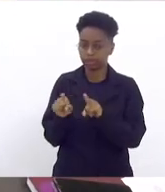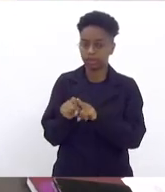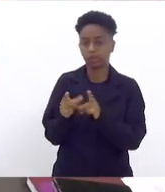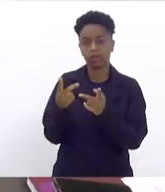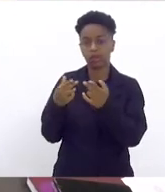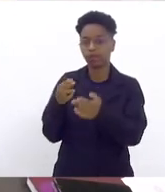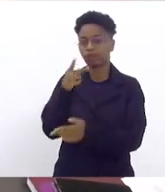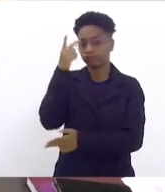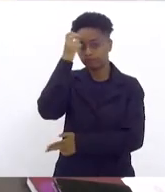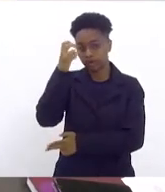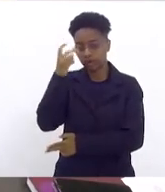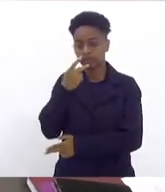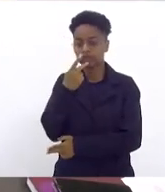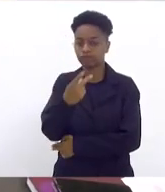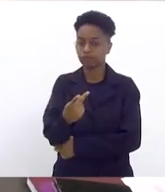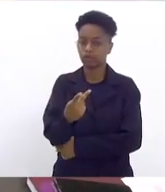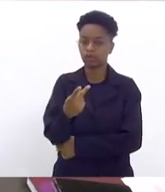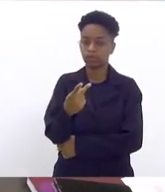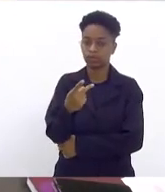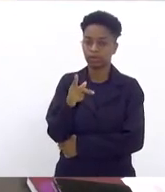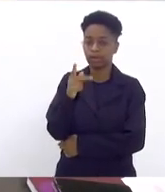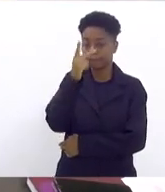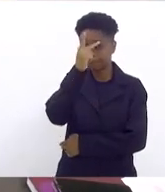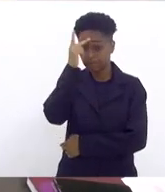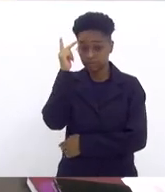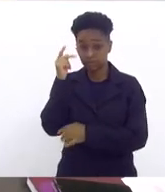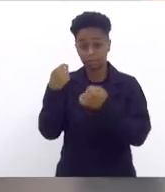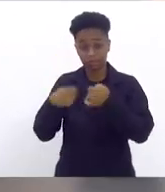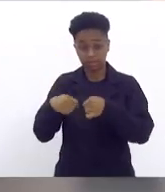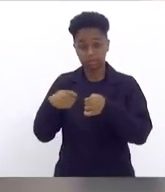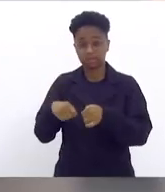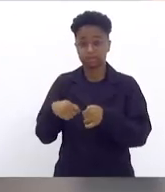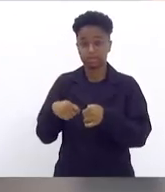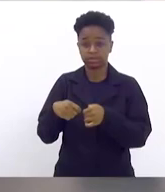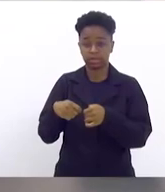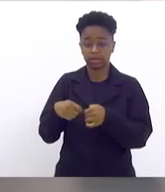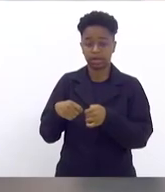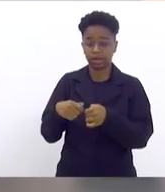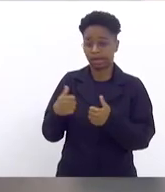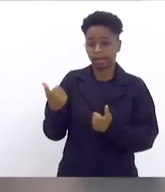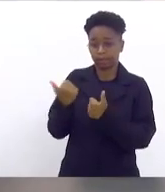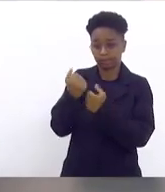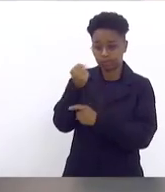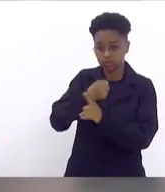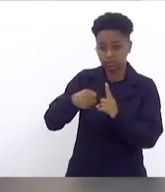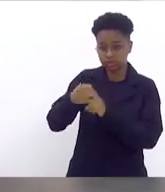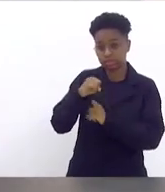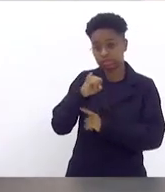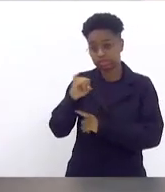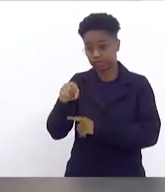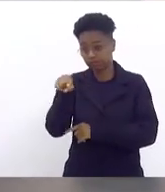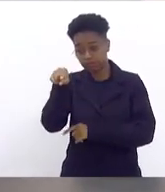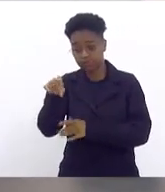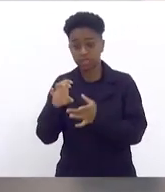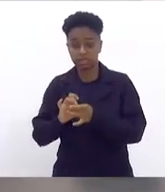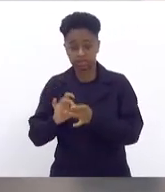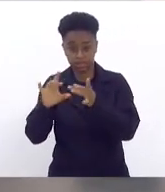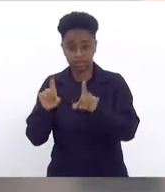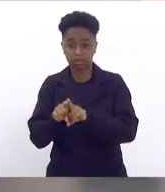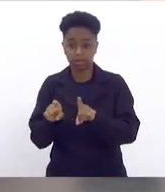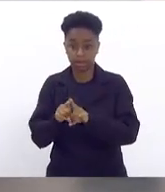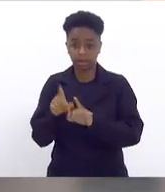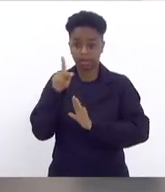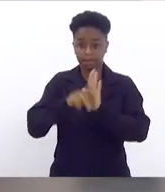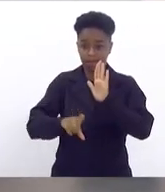colocado pela deputada Verônica, daquelas pessoas que necessitam de benefícios sociais, se Vossa Excelência também puder apresentar um PL